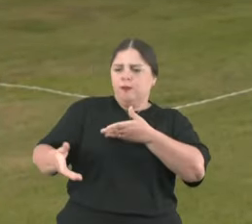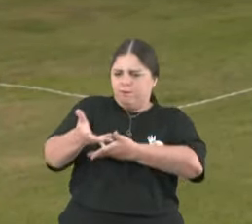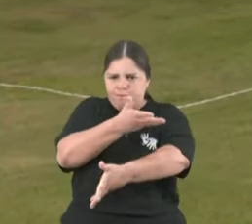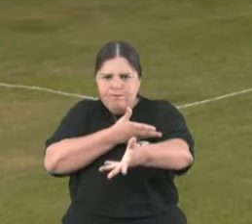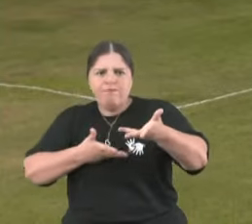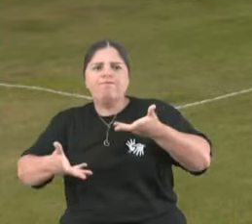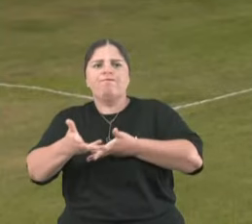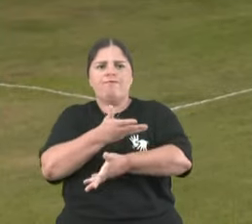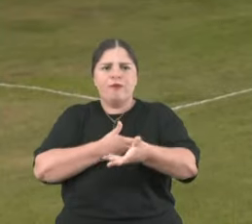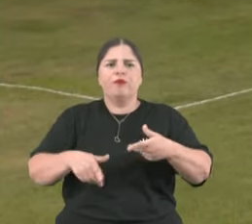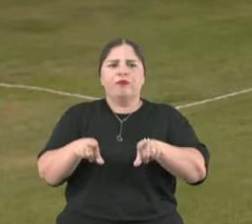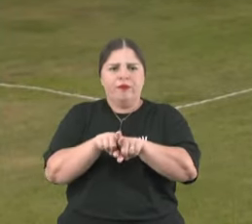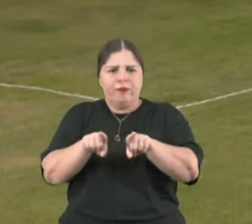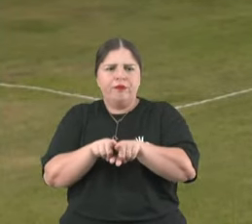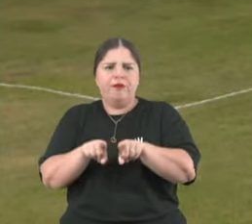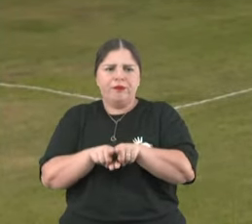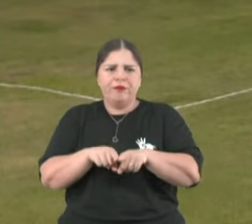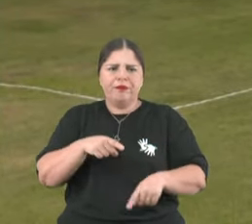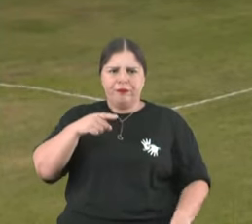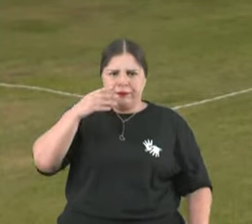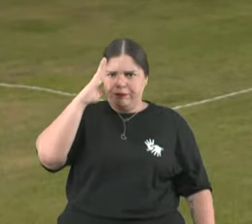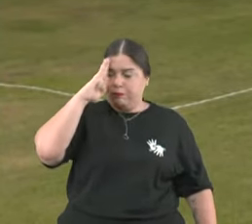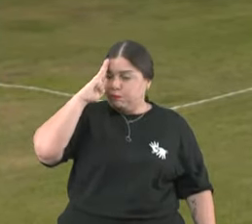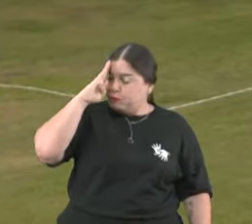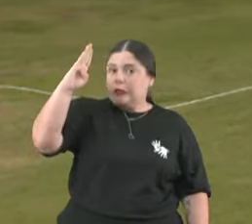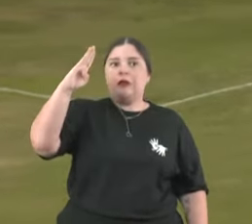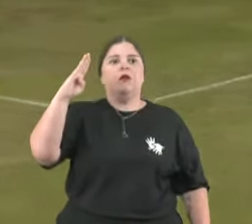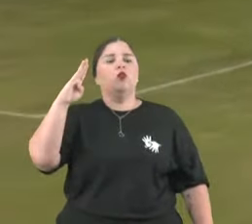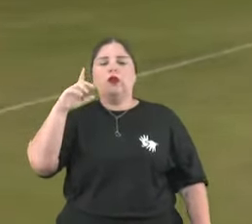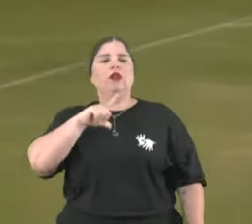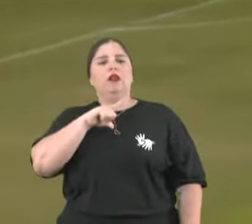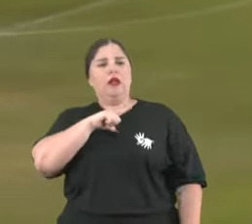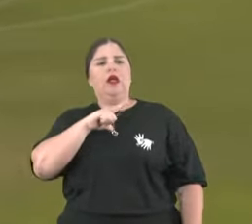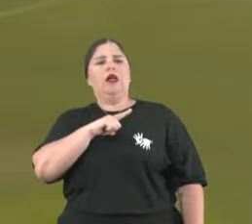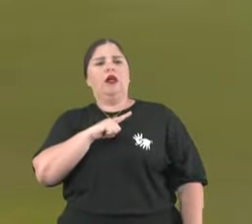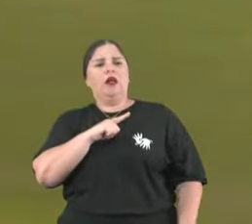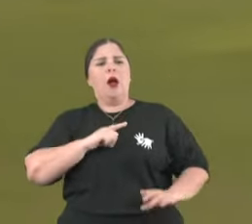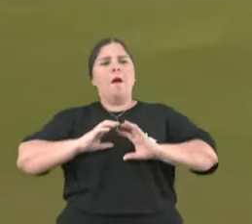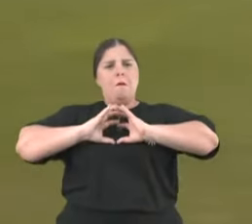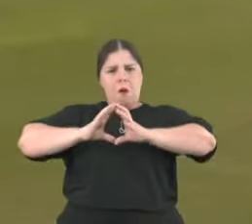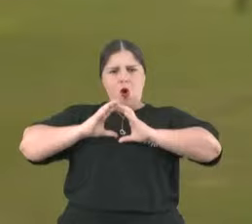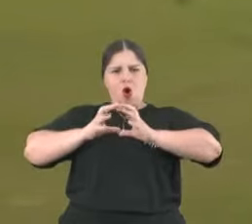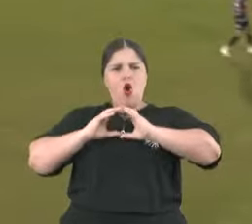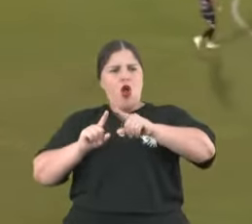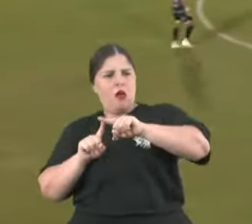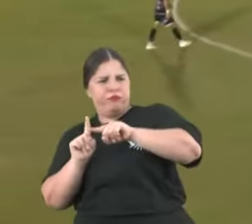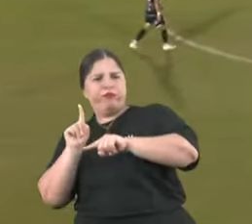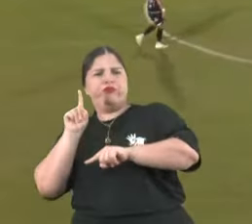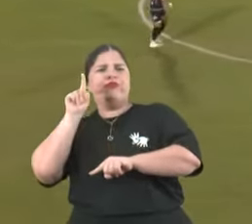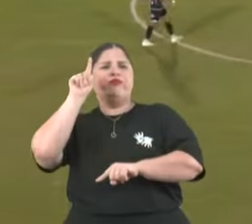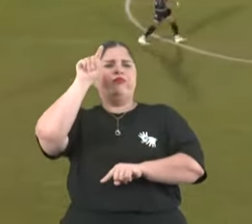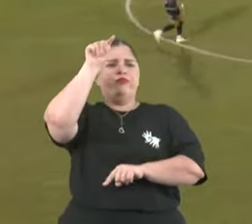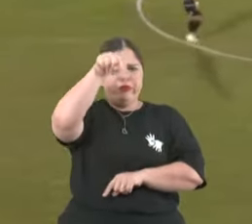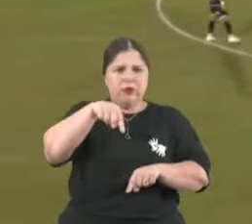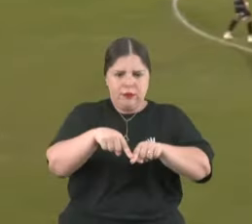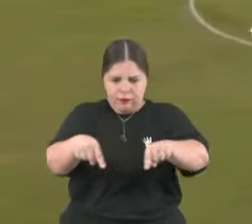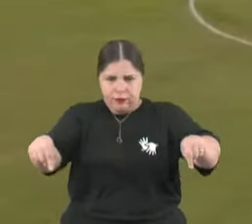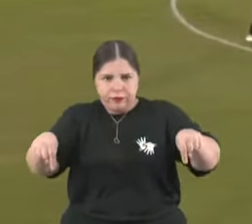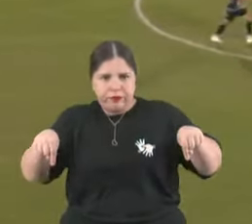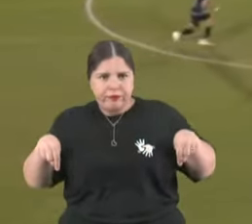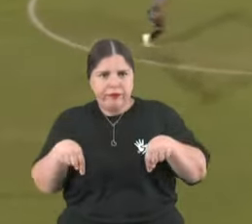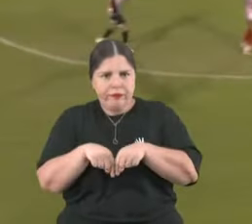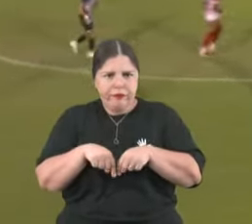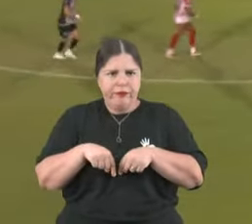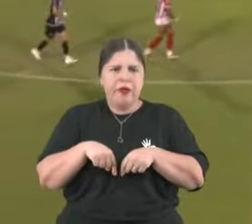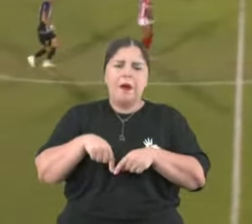Asa, principalmente nessas coberturas e nessas bolas alçadas na área. Mas esse é um elo mais frágil